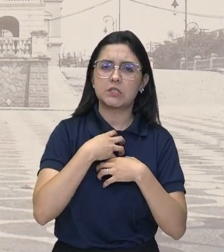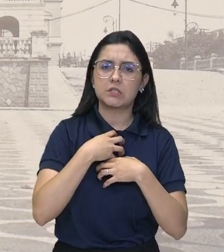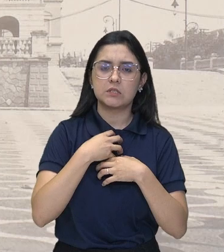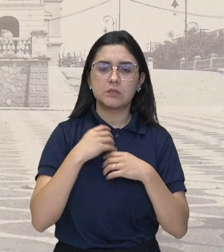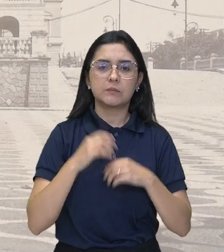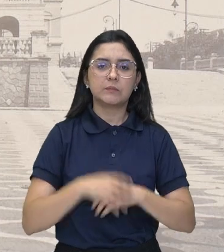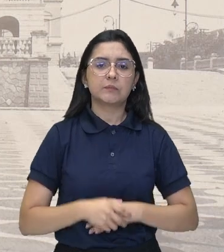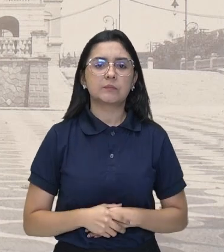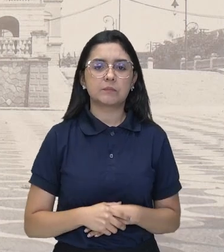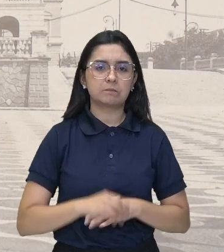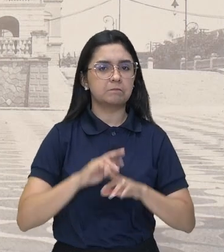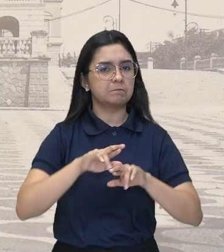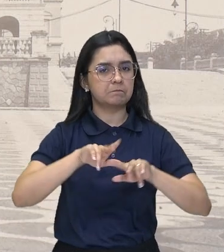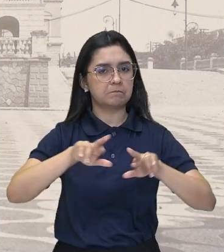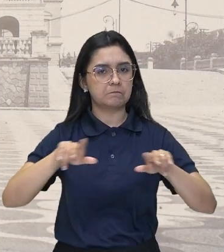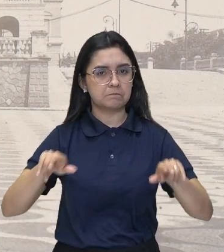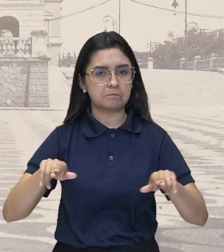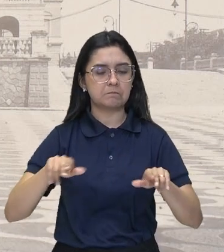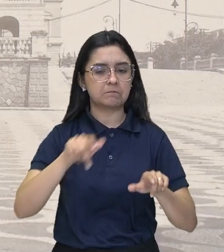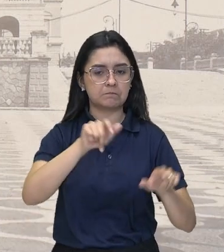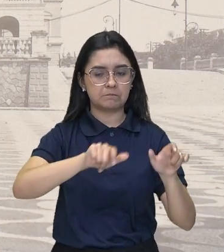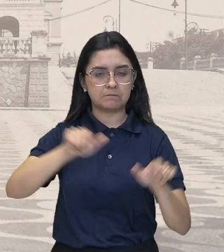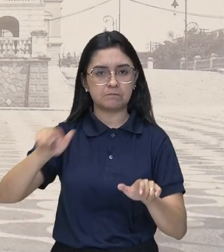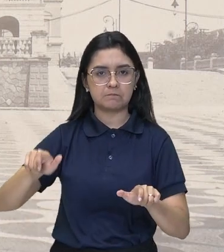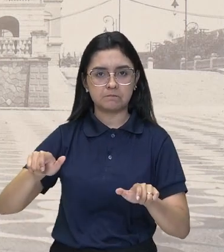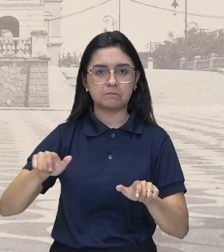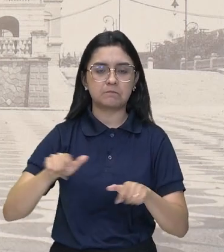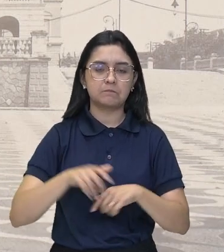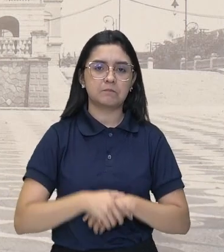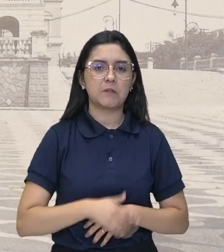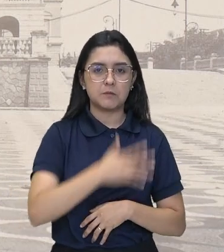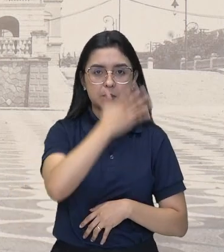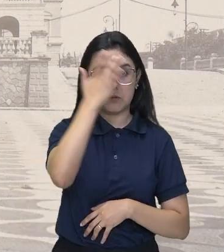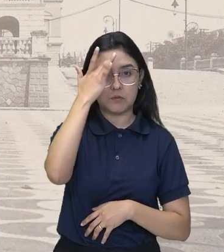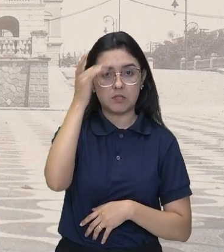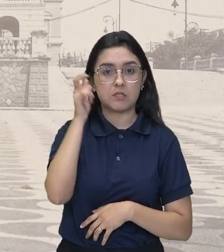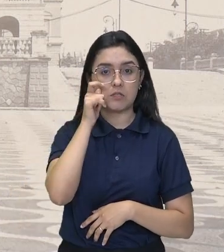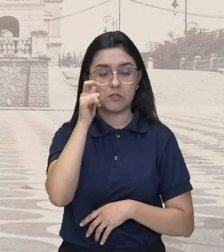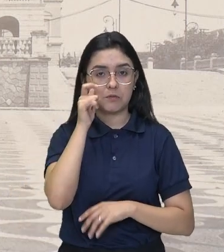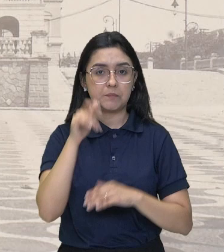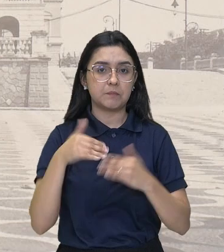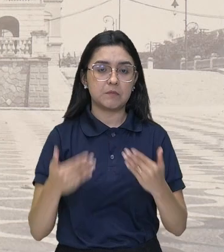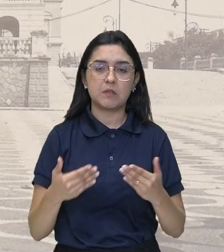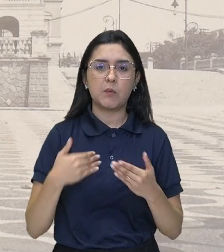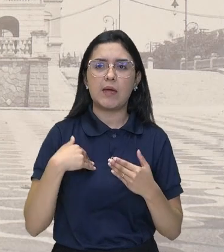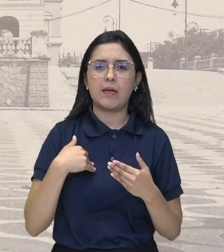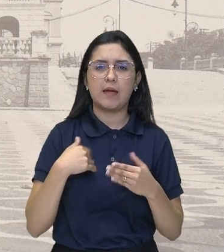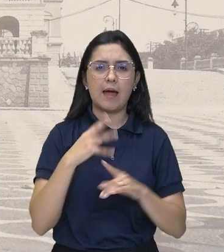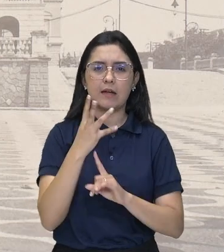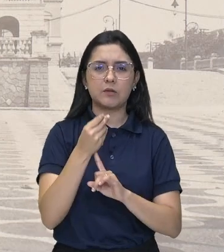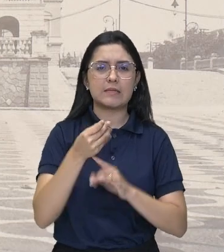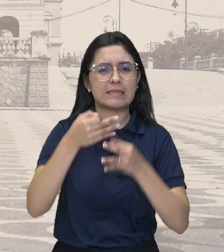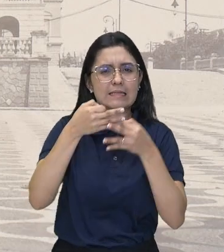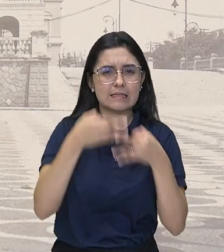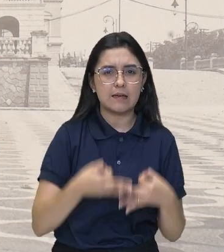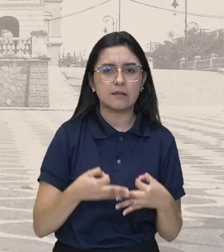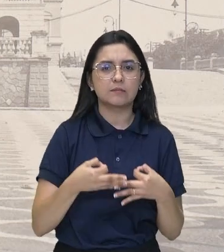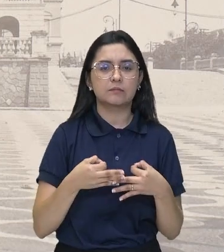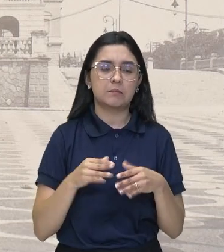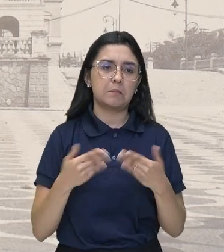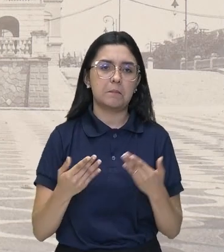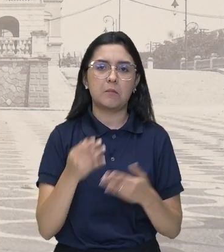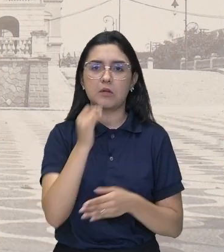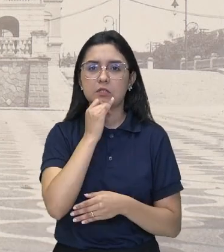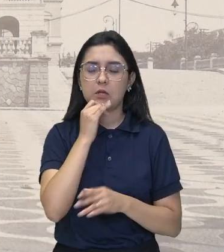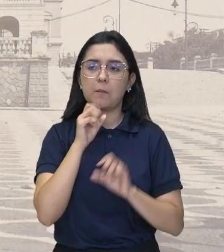sensações diversificadas no ser humano, no público, então ela não é algo exato, né? De repente eu posso